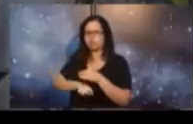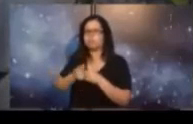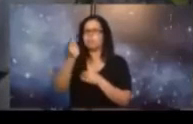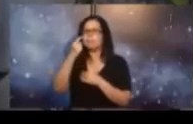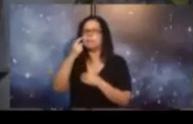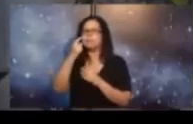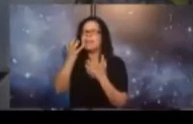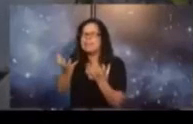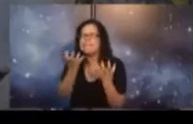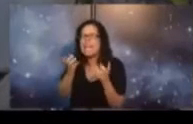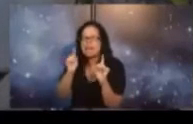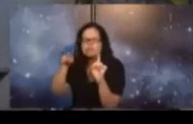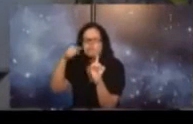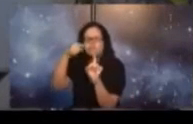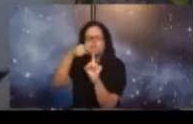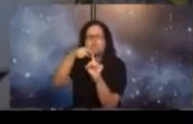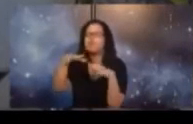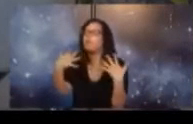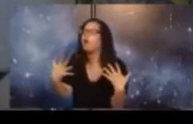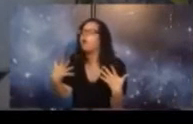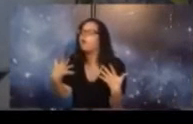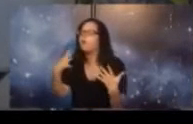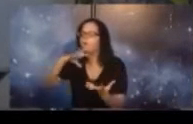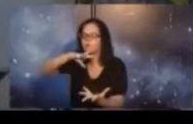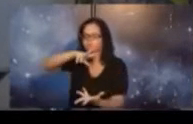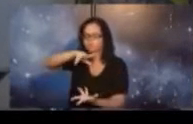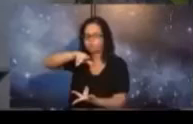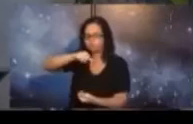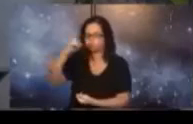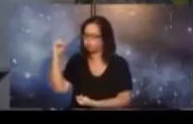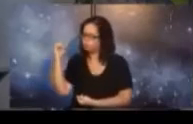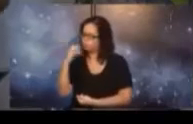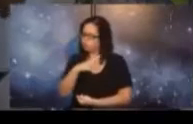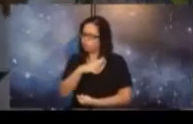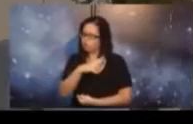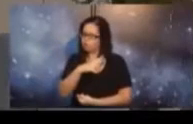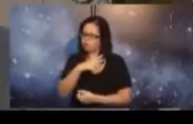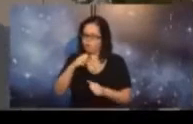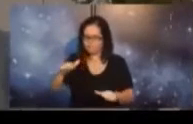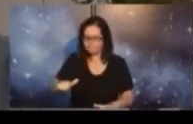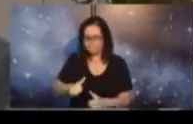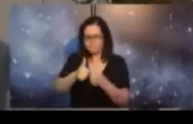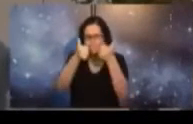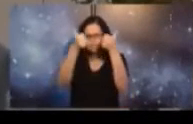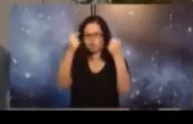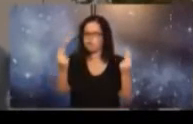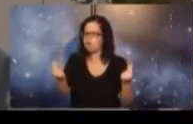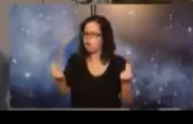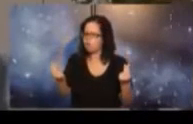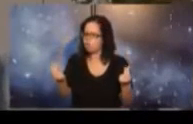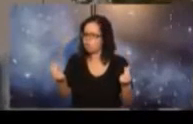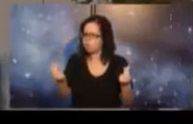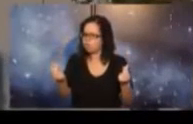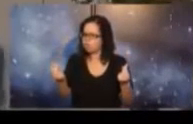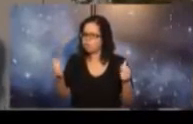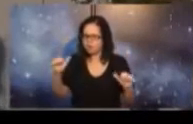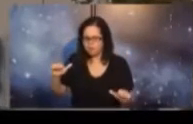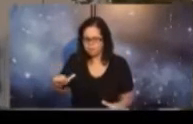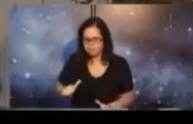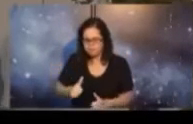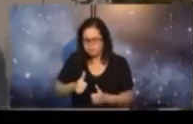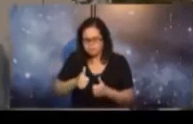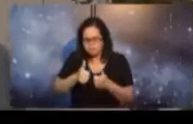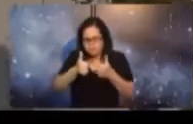novo, quer esse mundo novo se expresse numa melhor economia, quer esse mundo se expresse